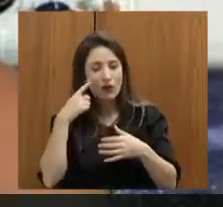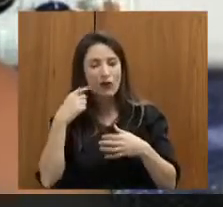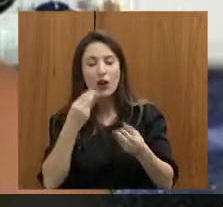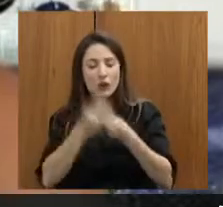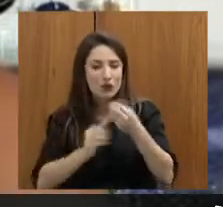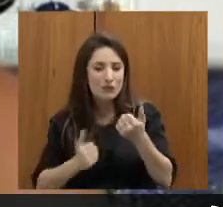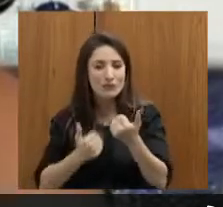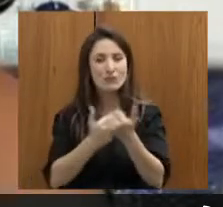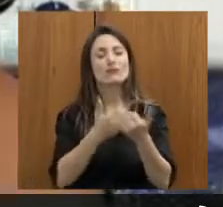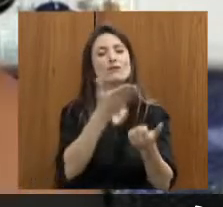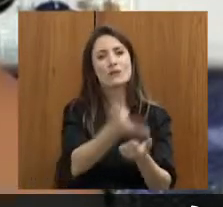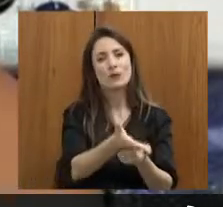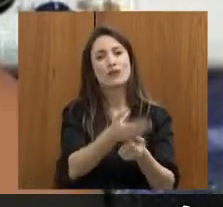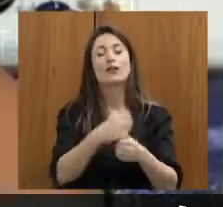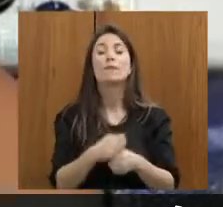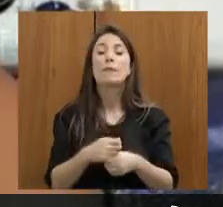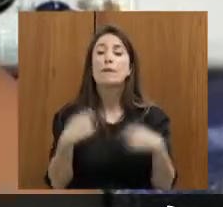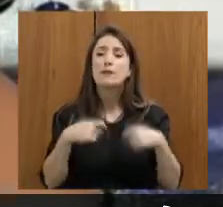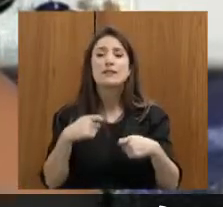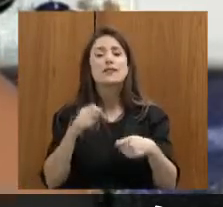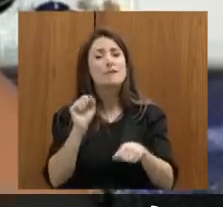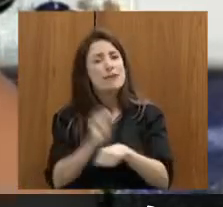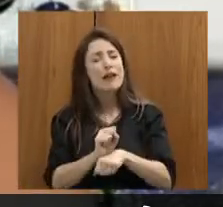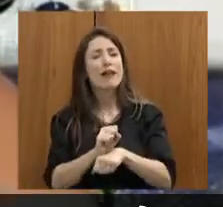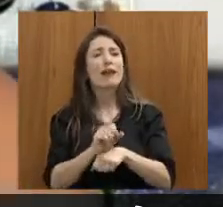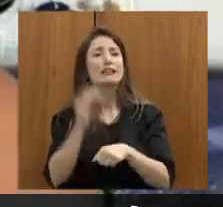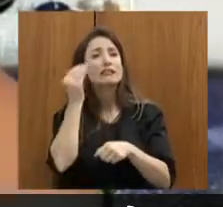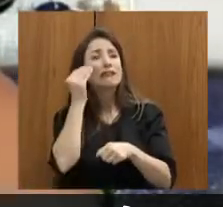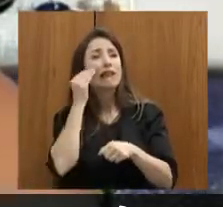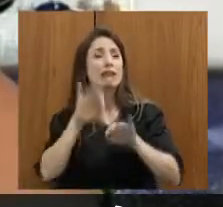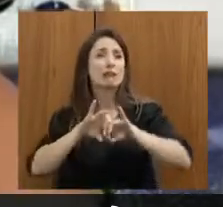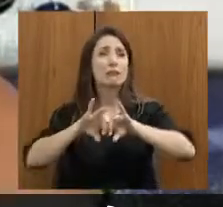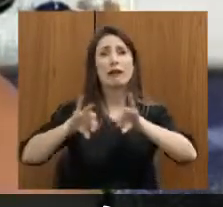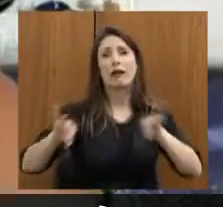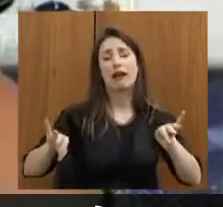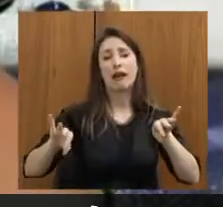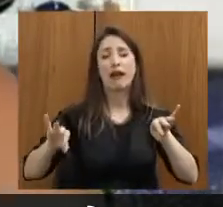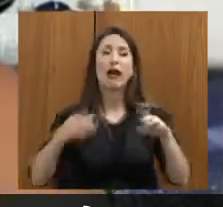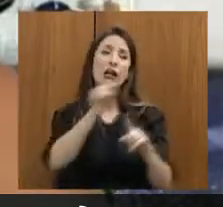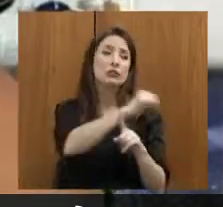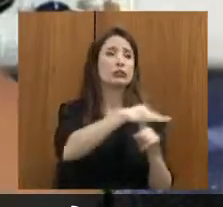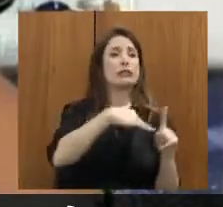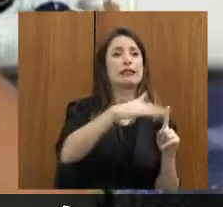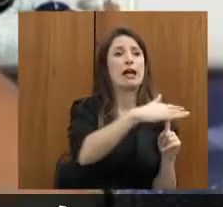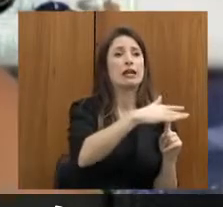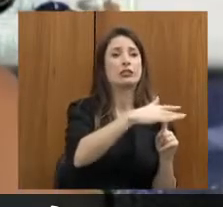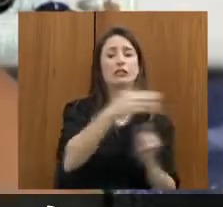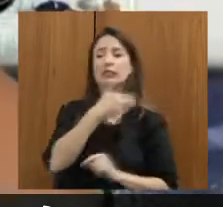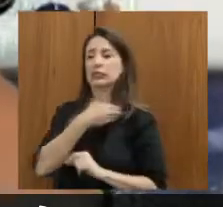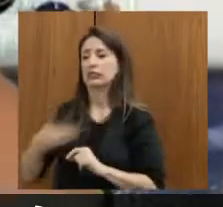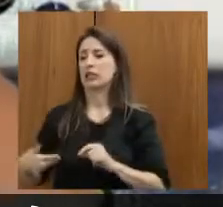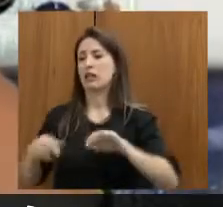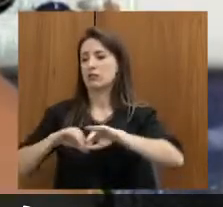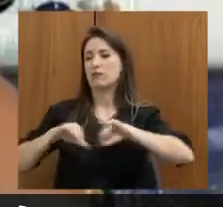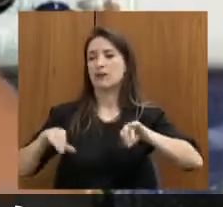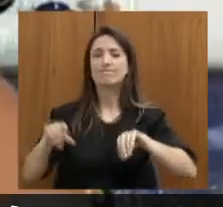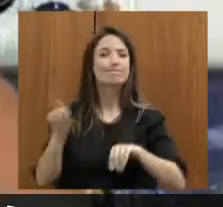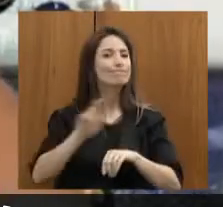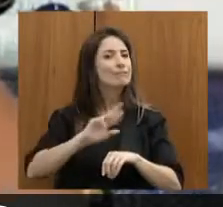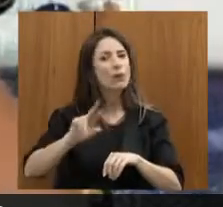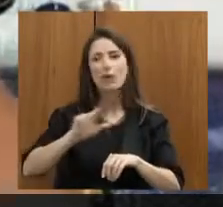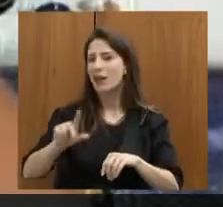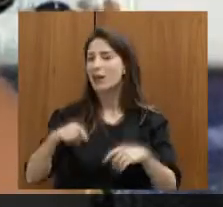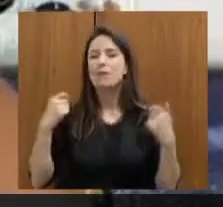a gente precisa parar de separar de colonizar o que é estado sociedade e do estado é para a sociedade e aparecer alguém